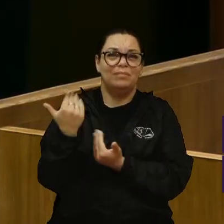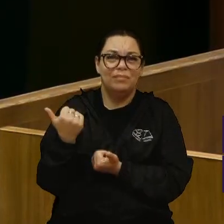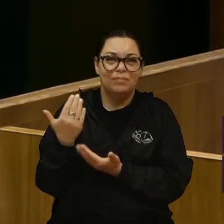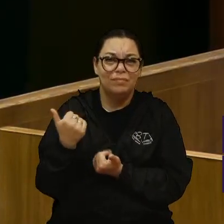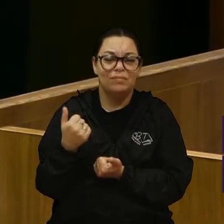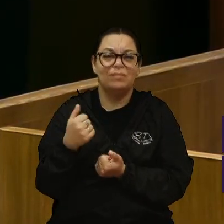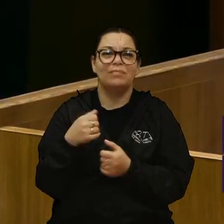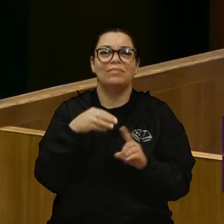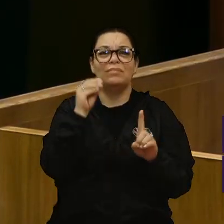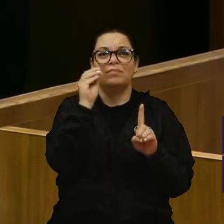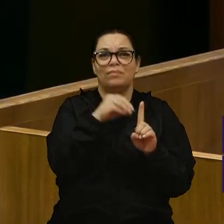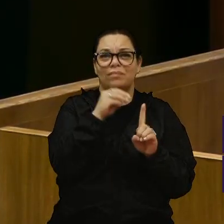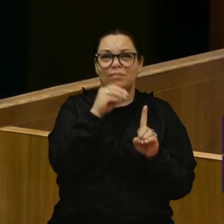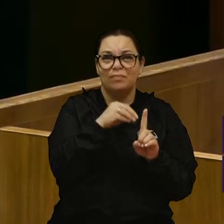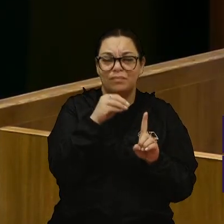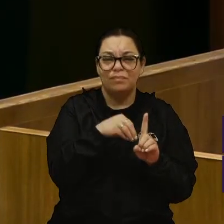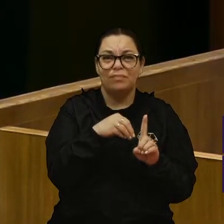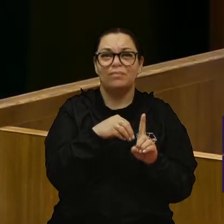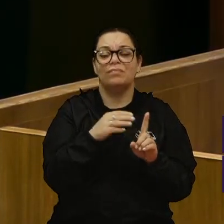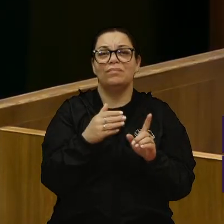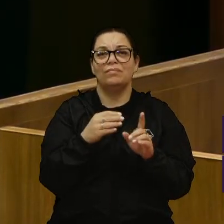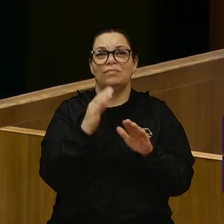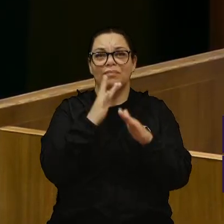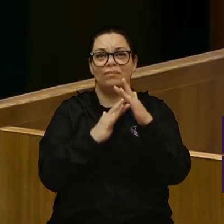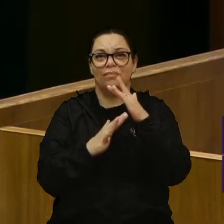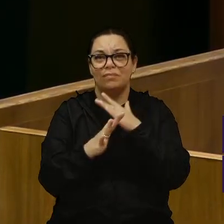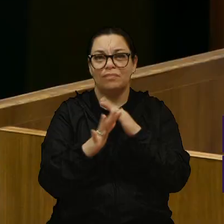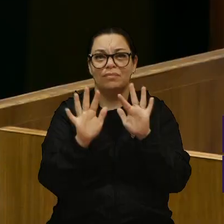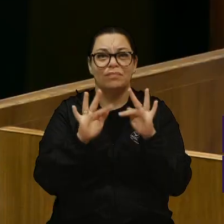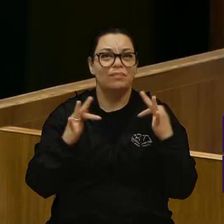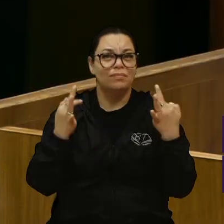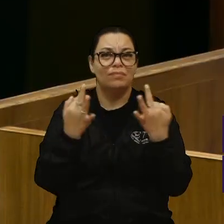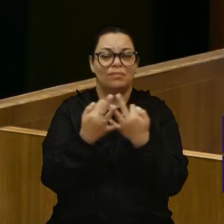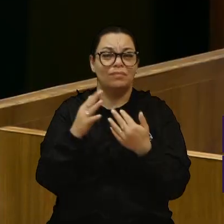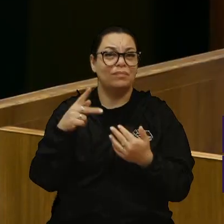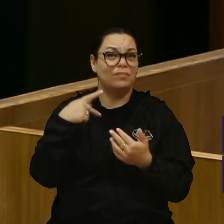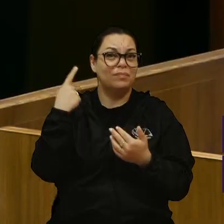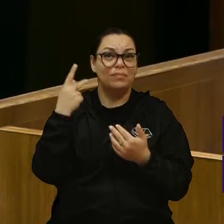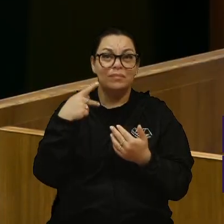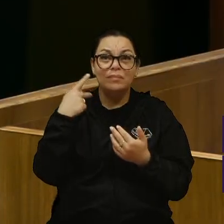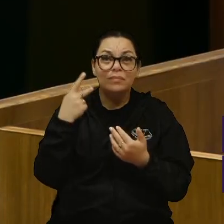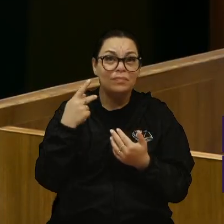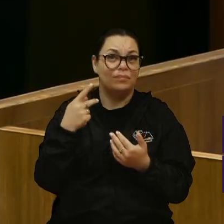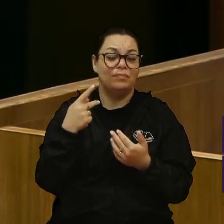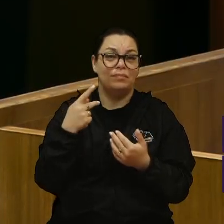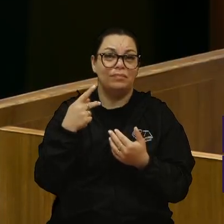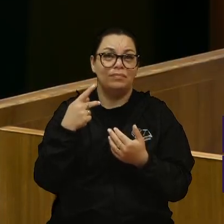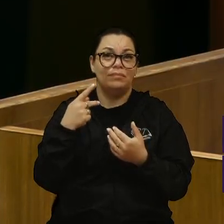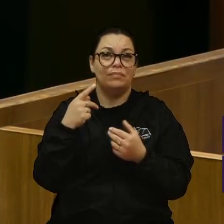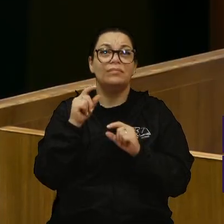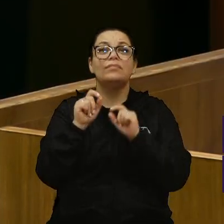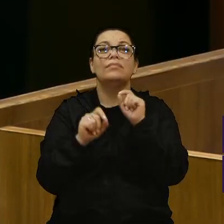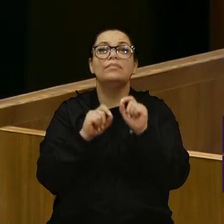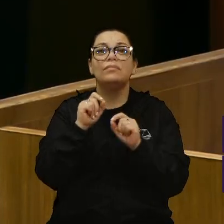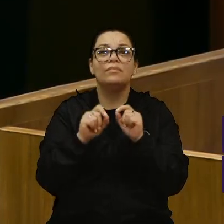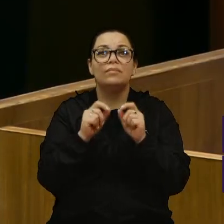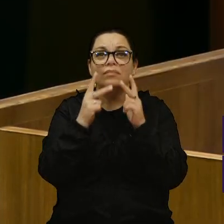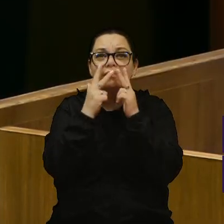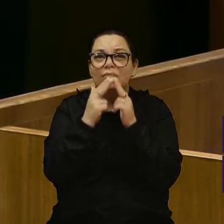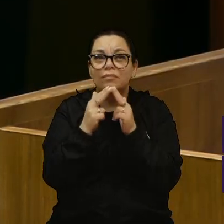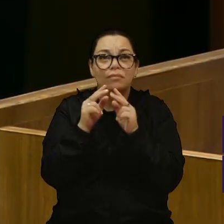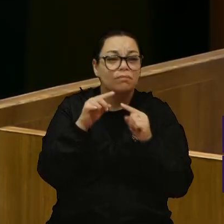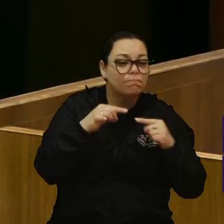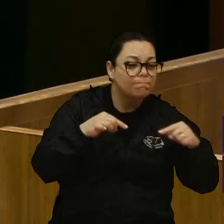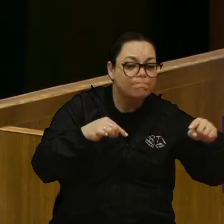vulnerabilidade, de imigrantes, de famílias que atravessam políticas públicas como quem atravessa um